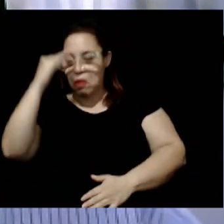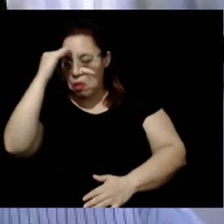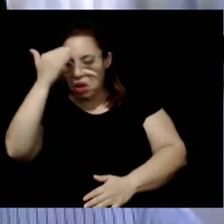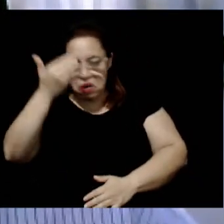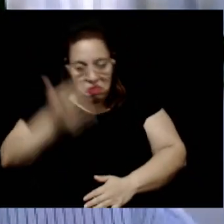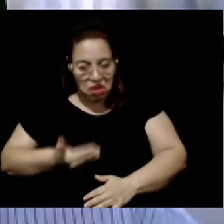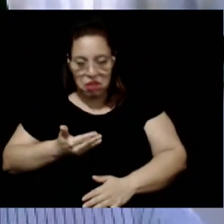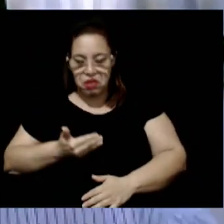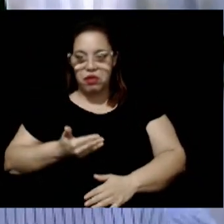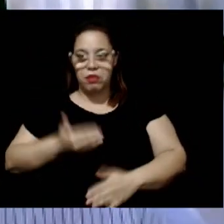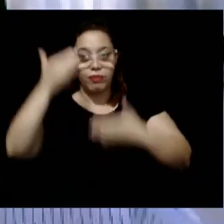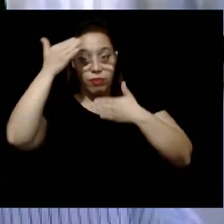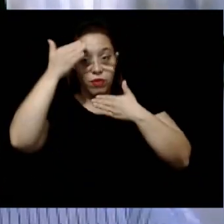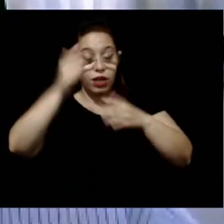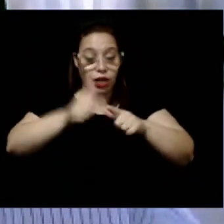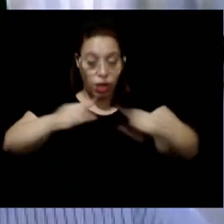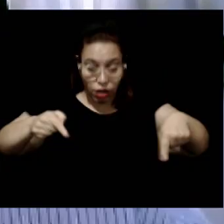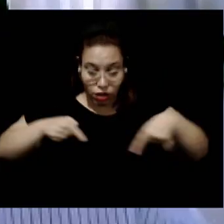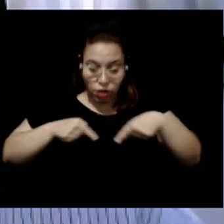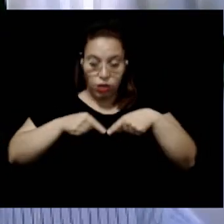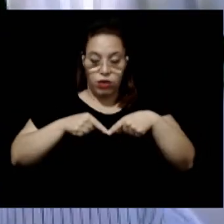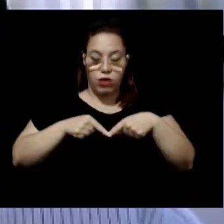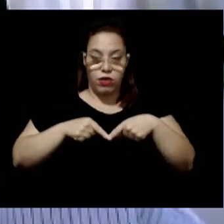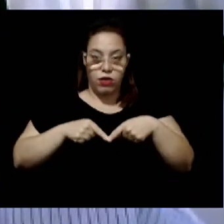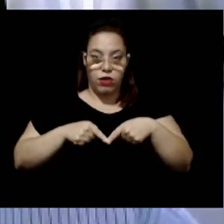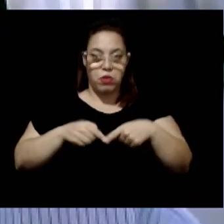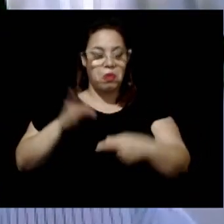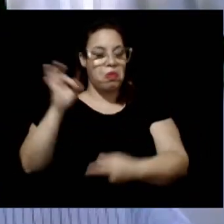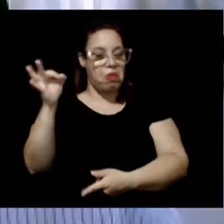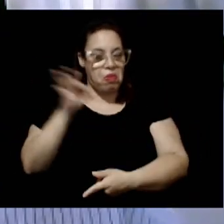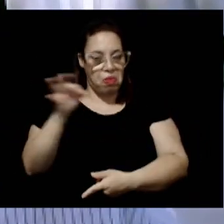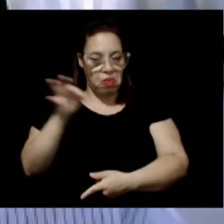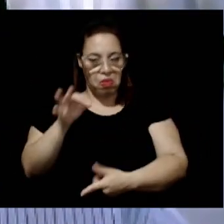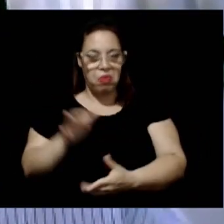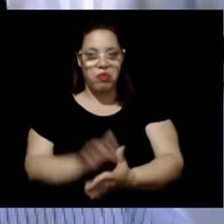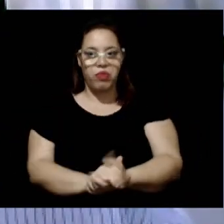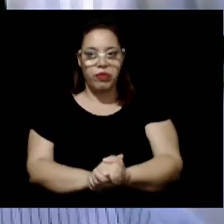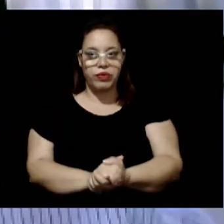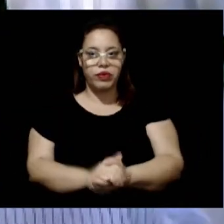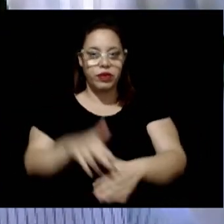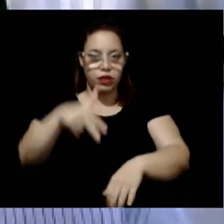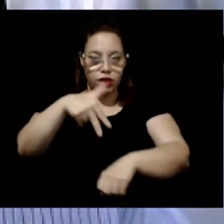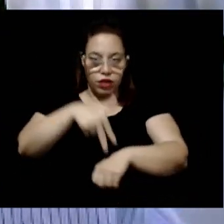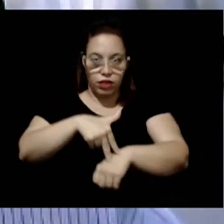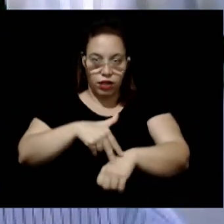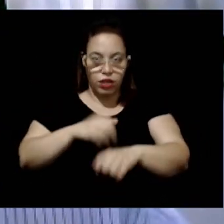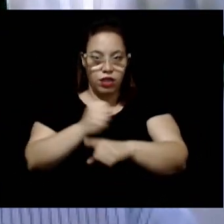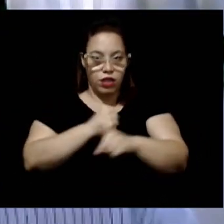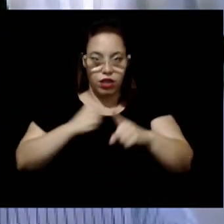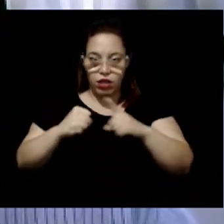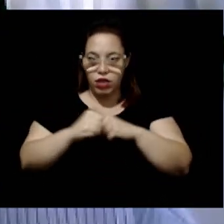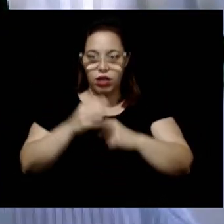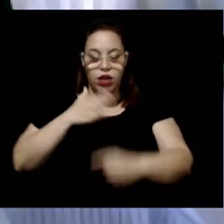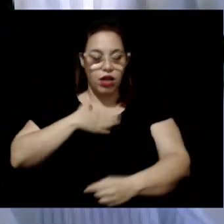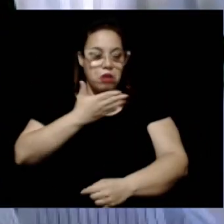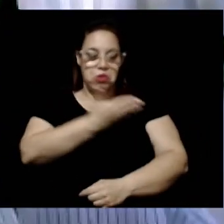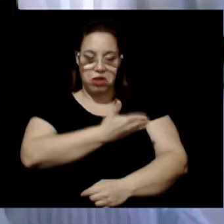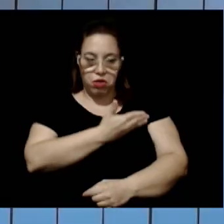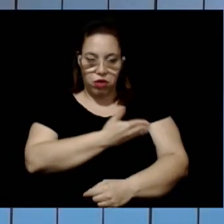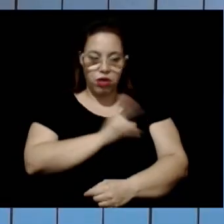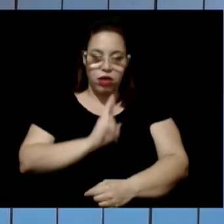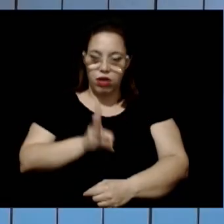pelo espaço precioso, e nós estamos dentro da sociedade, eu e meus colegas estamos sempre à